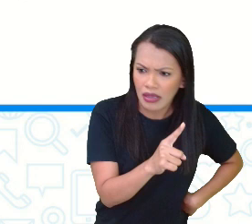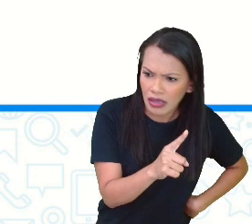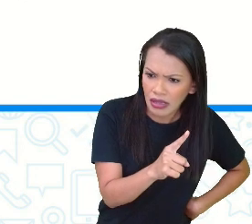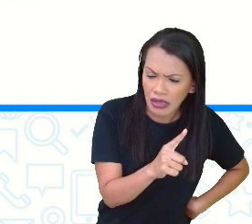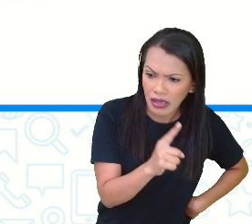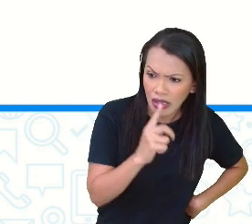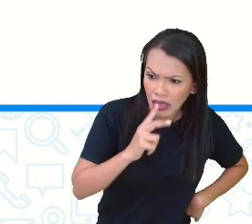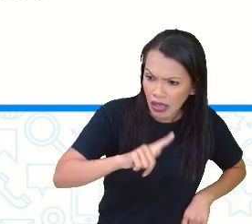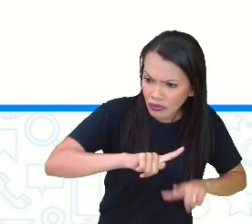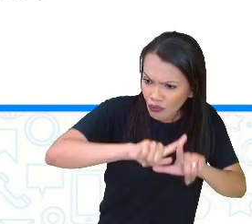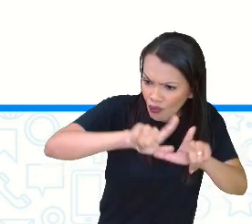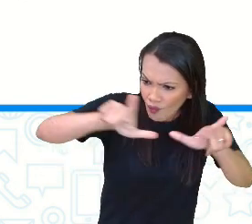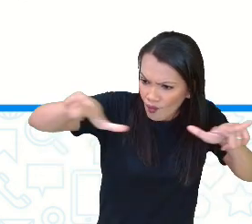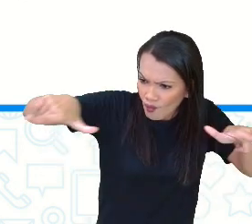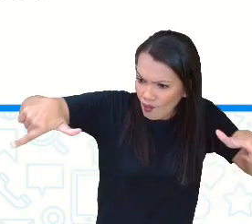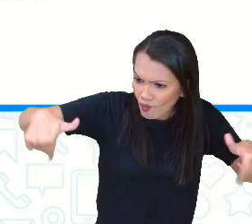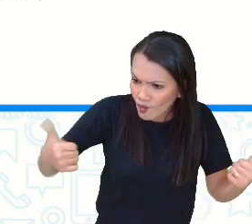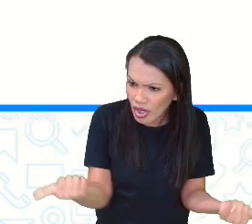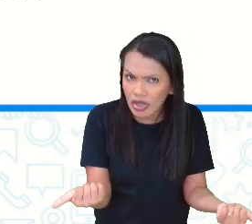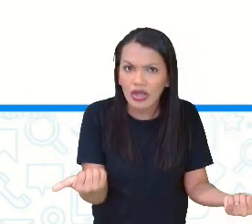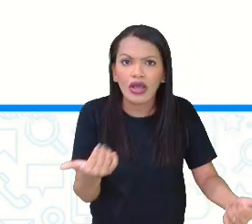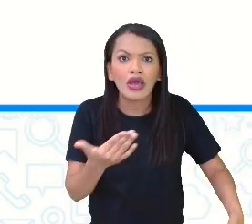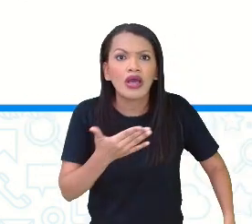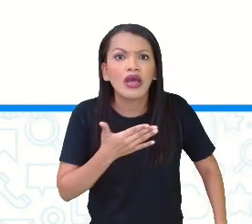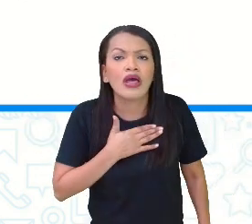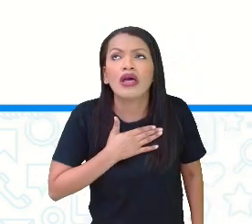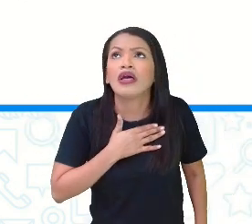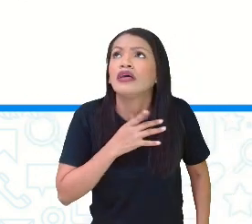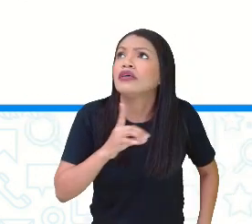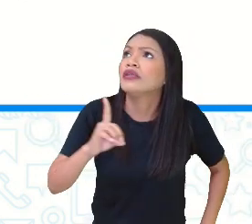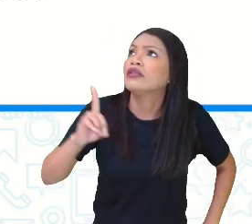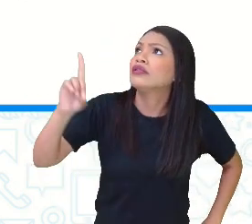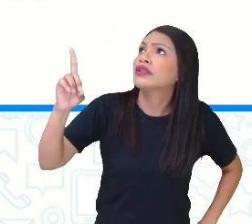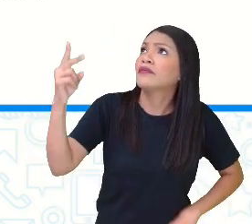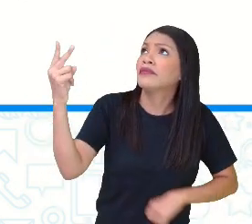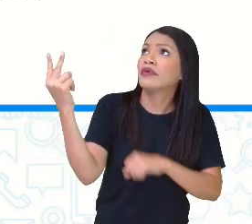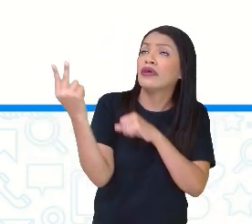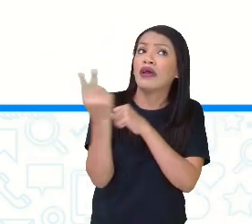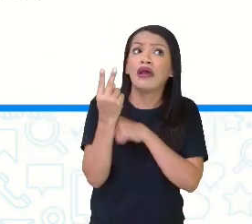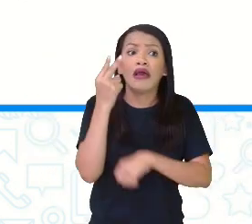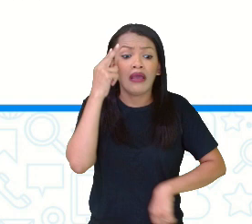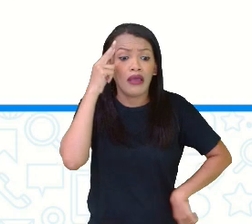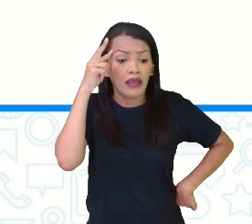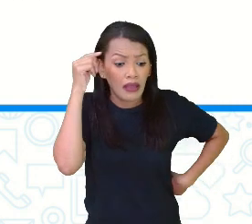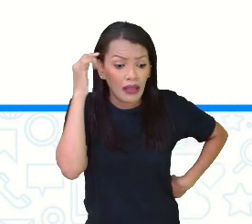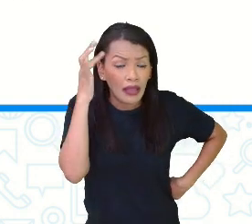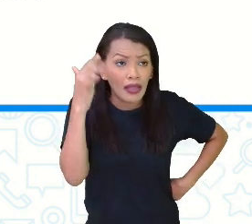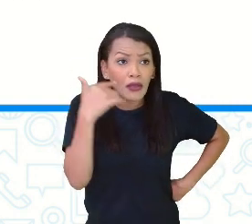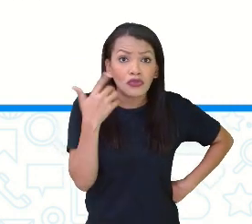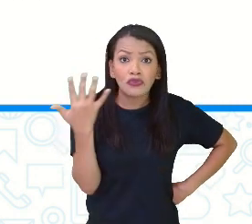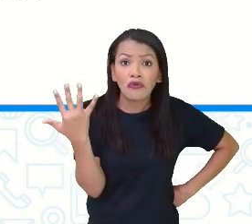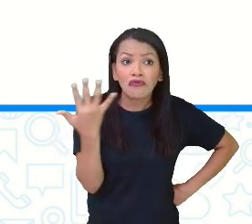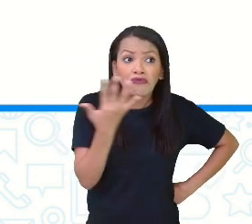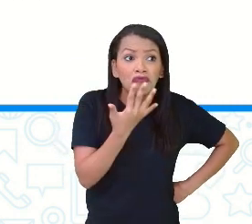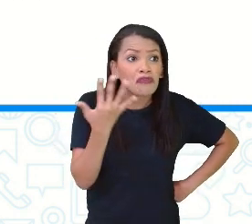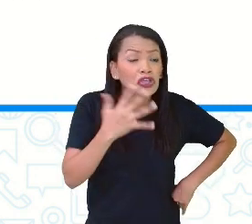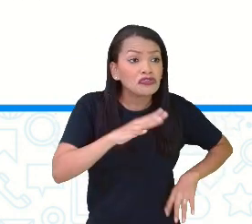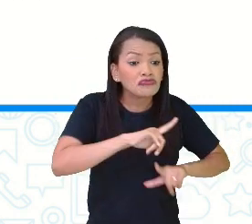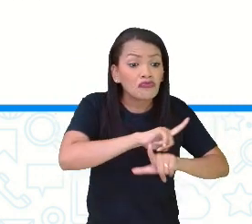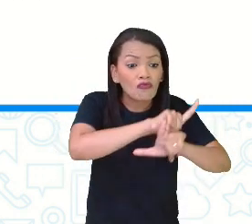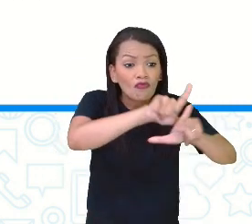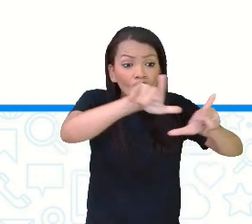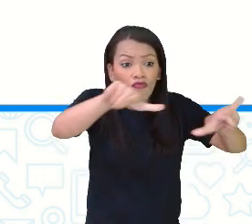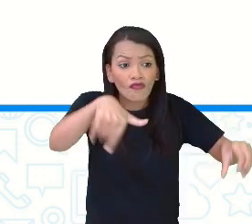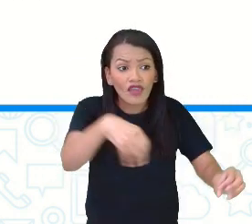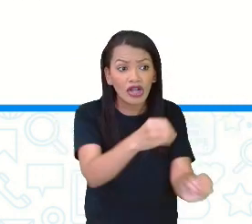Deus me proteja, pensou o ancião, e abrindo bem os olhos pensou, mas eu não vejo nada. Os